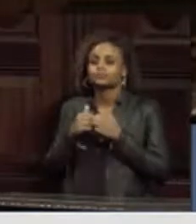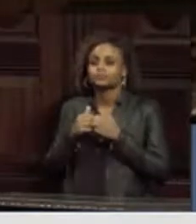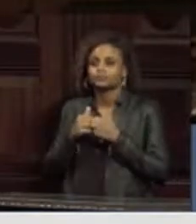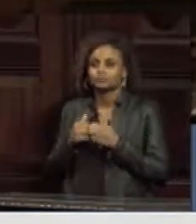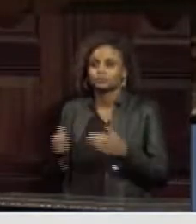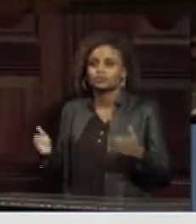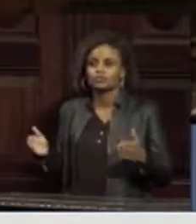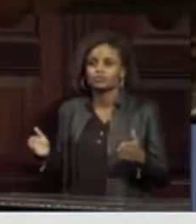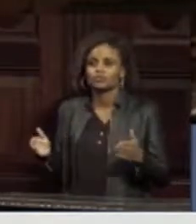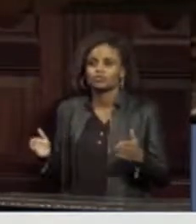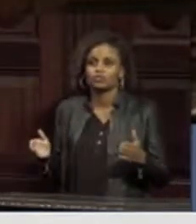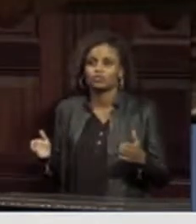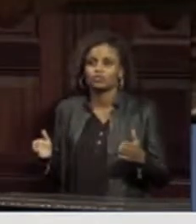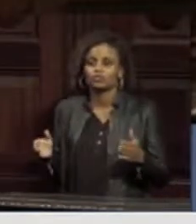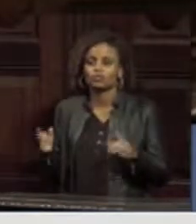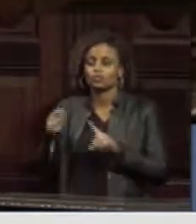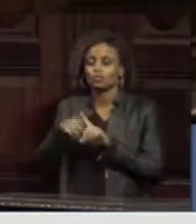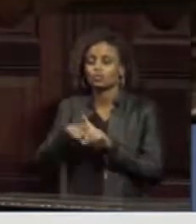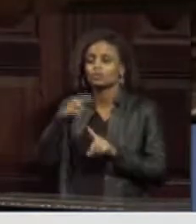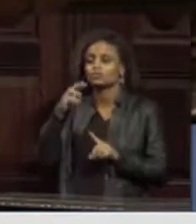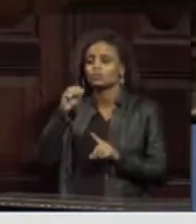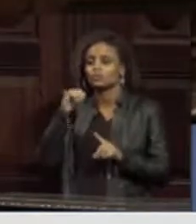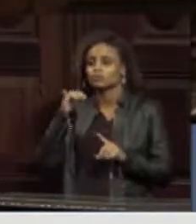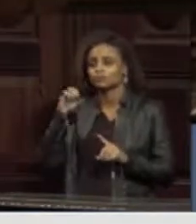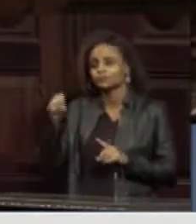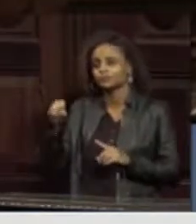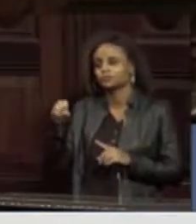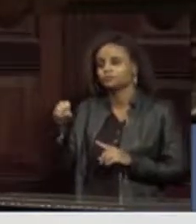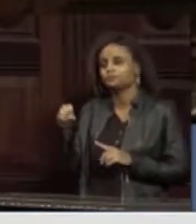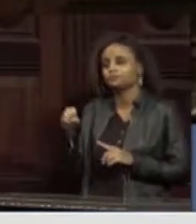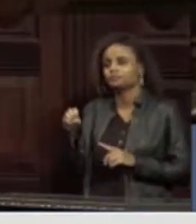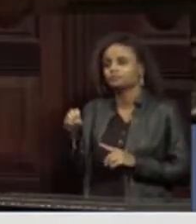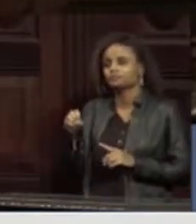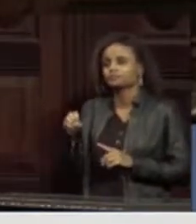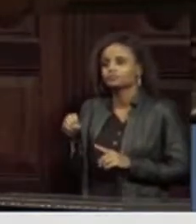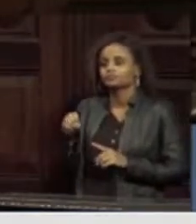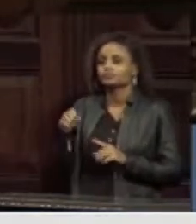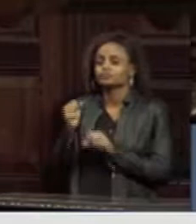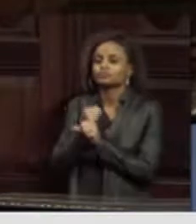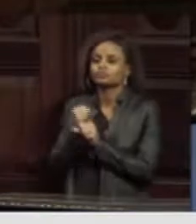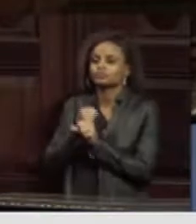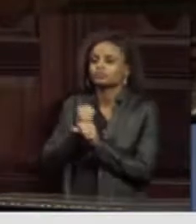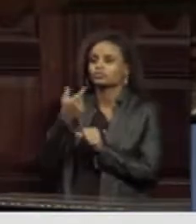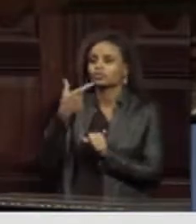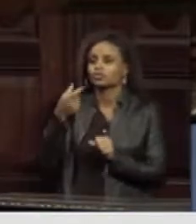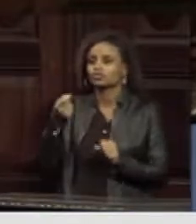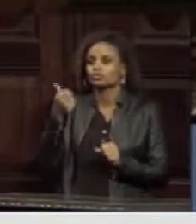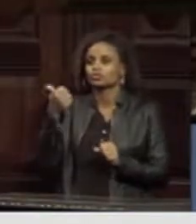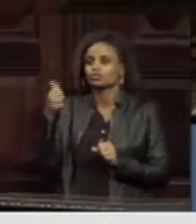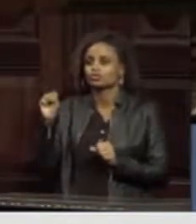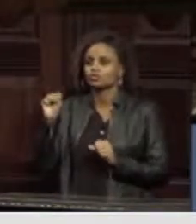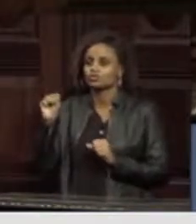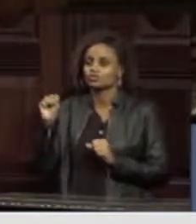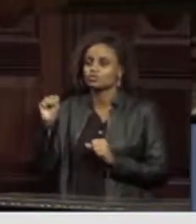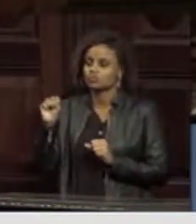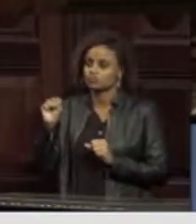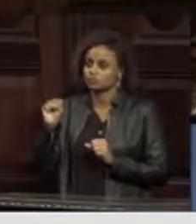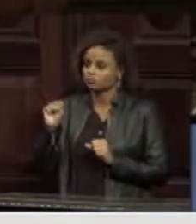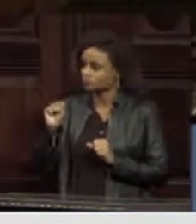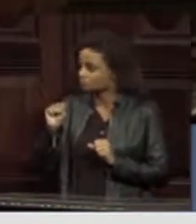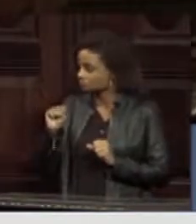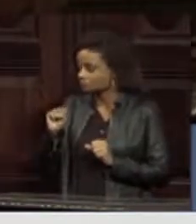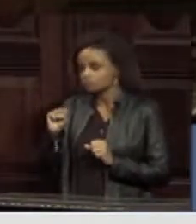Iniciamos o mês de maio de 2018.